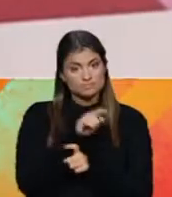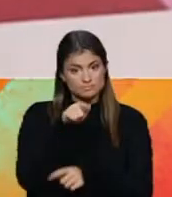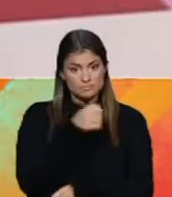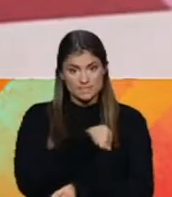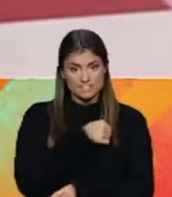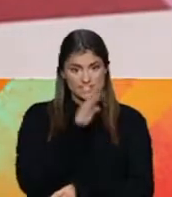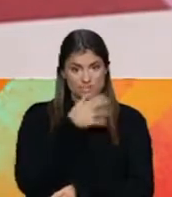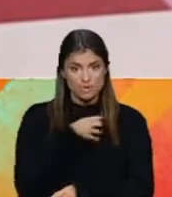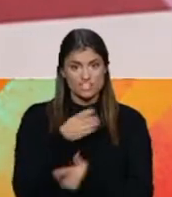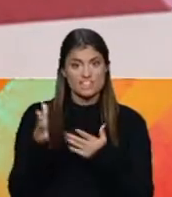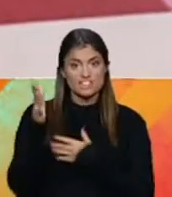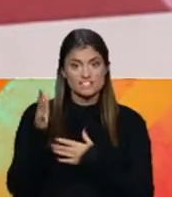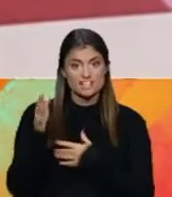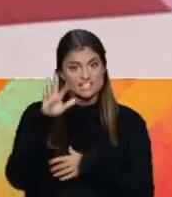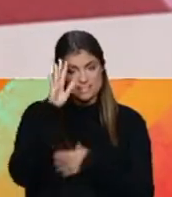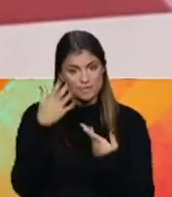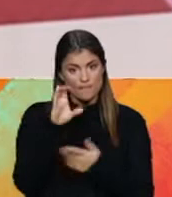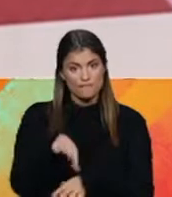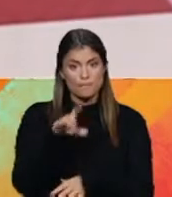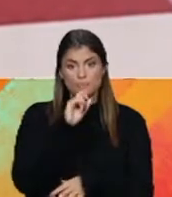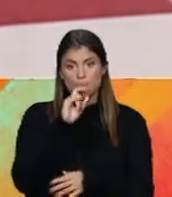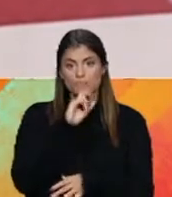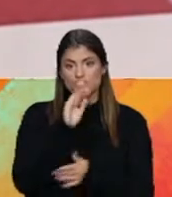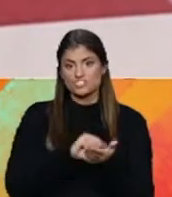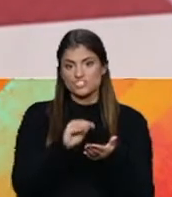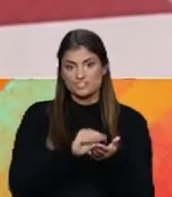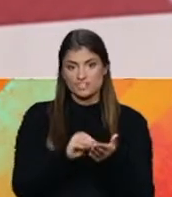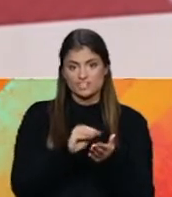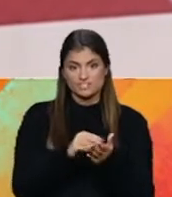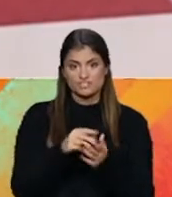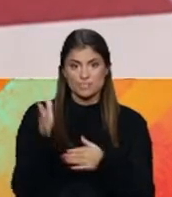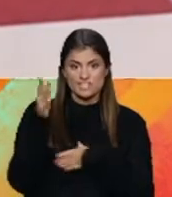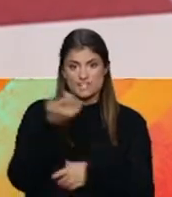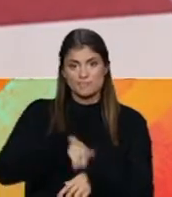gosta muito de se inscrever